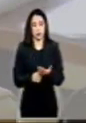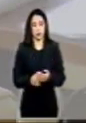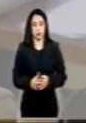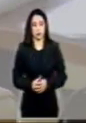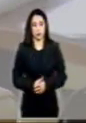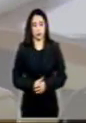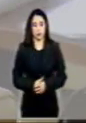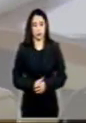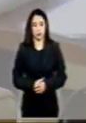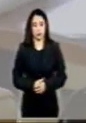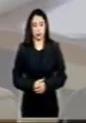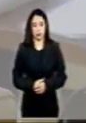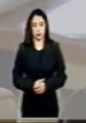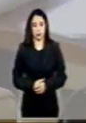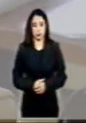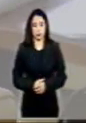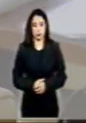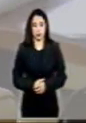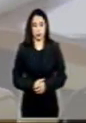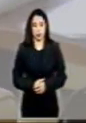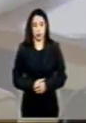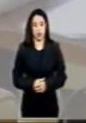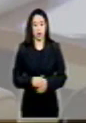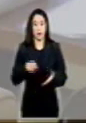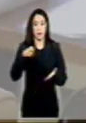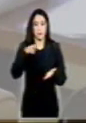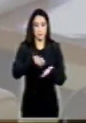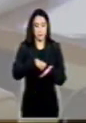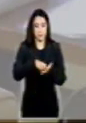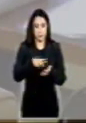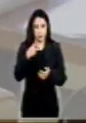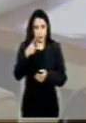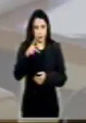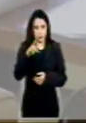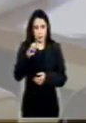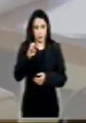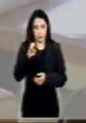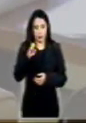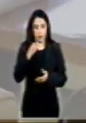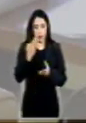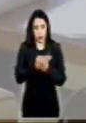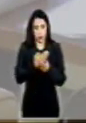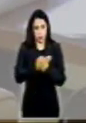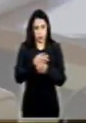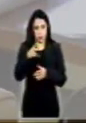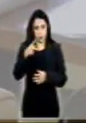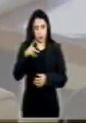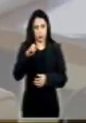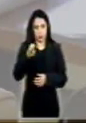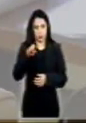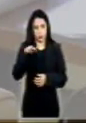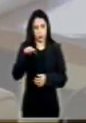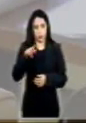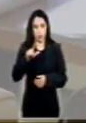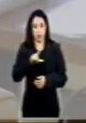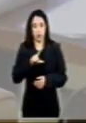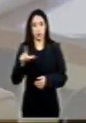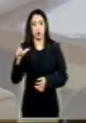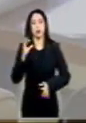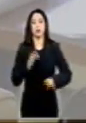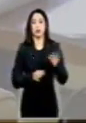de eventual ação penal. E aqui calha, desde logo, anotar que a jurisprudência desse